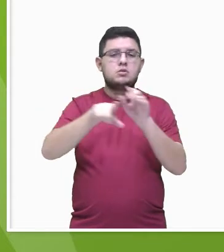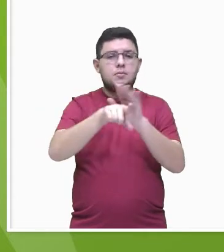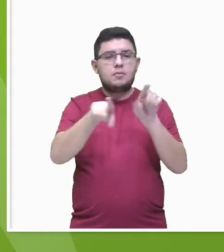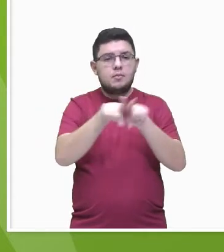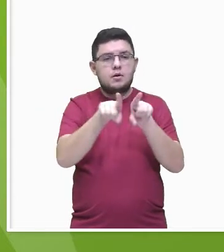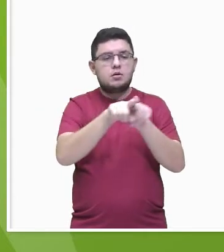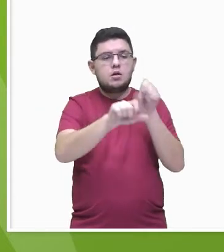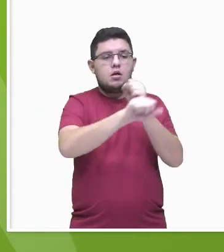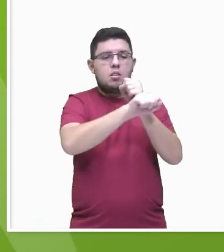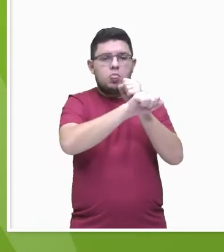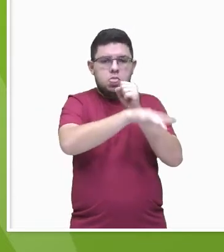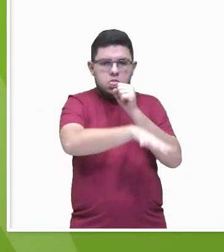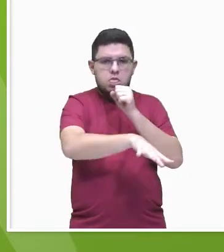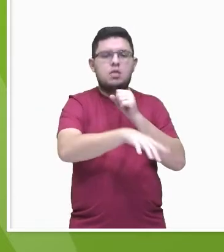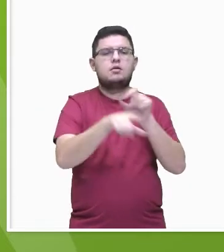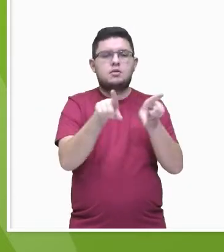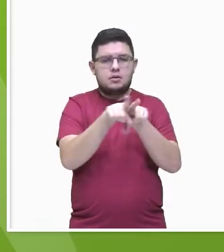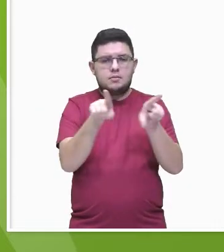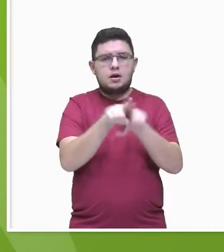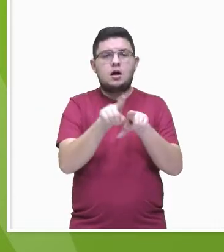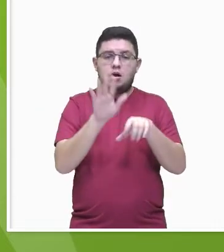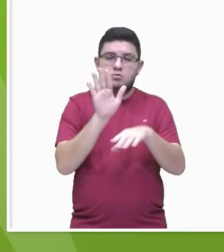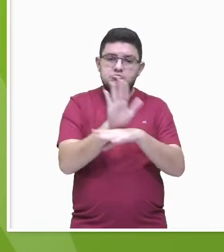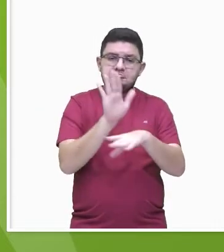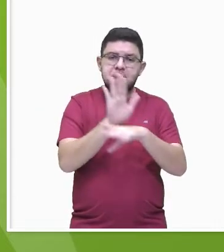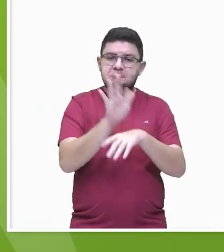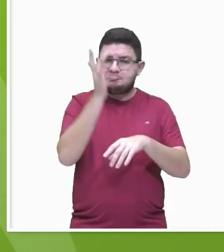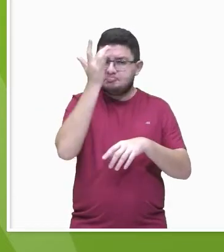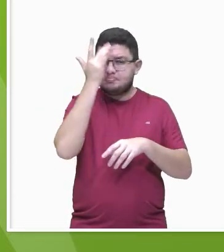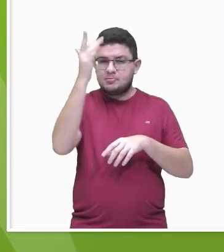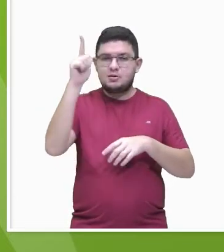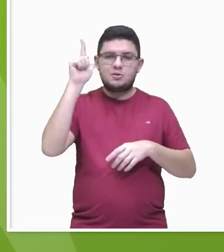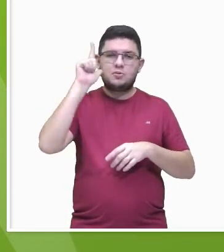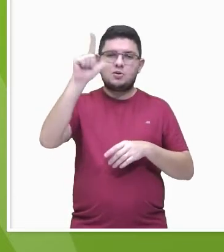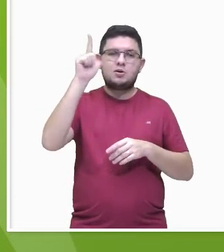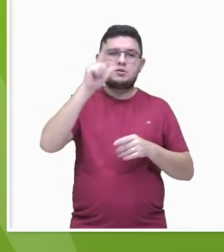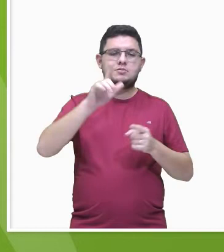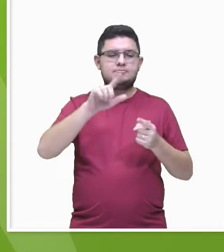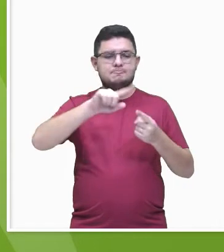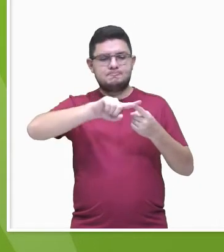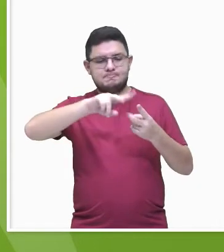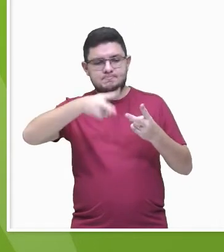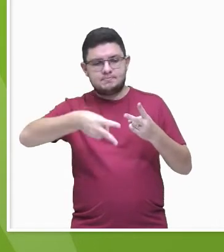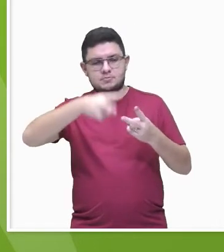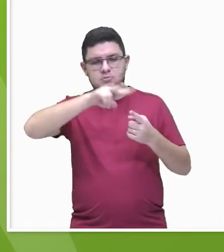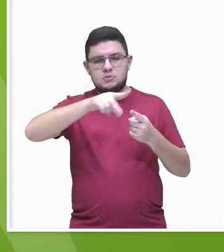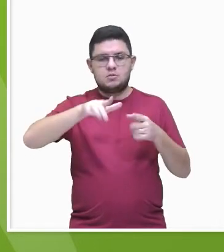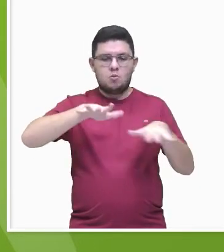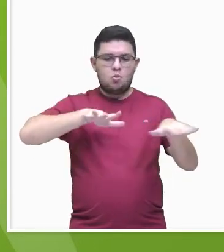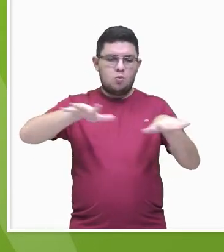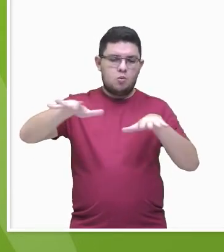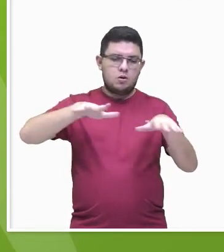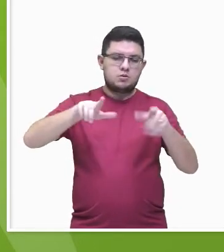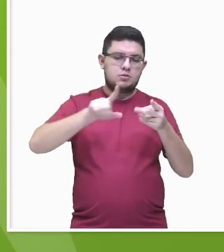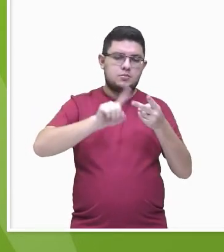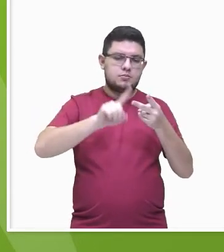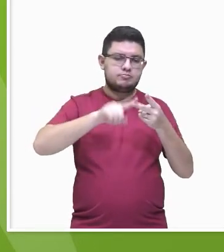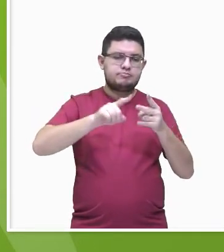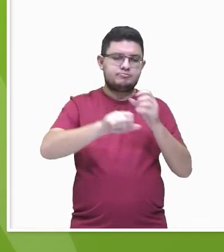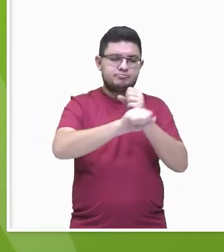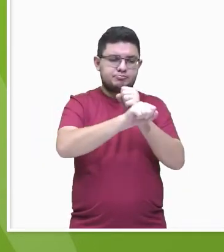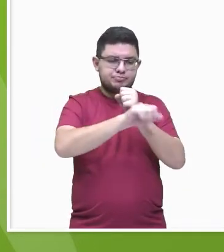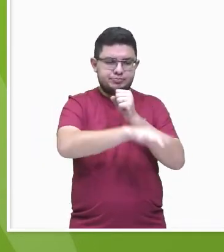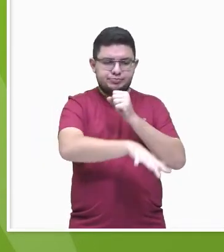equinodermos, mas ele auxilia também, né, ele facilita, como a gente está vendo aí no nosso texto, a excreção, né, a eliminação das